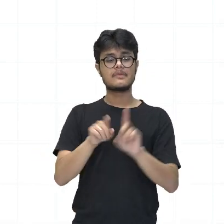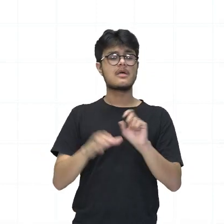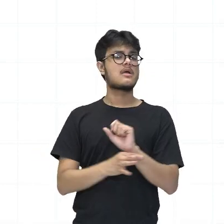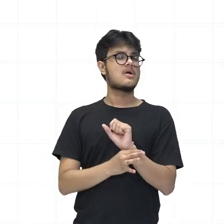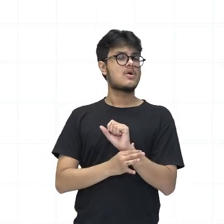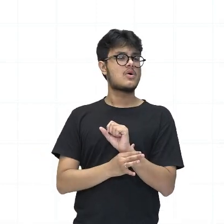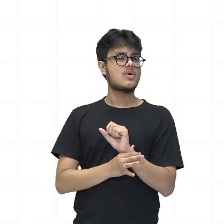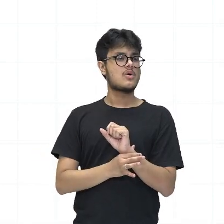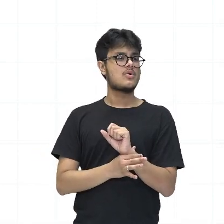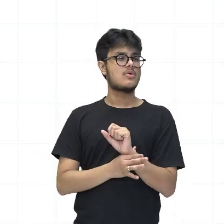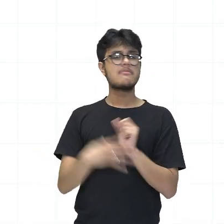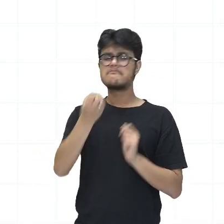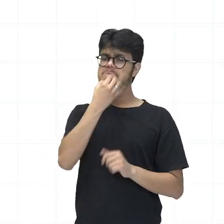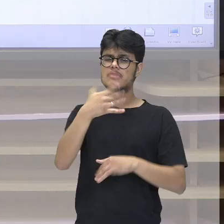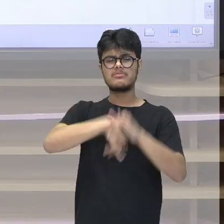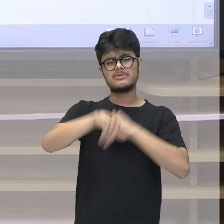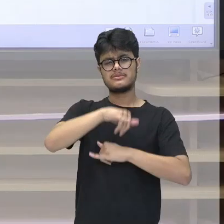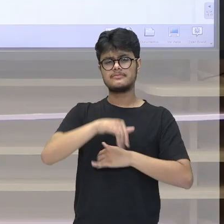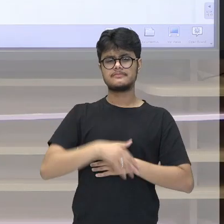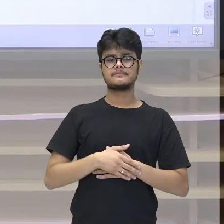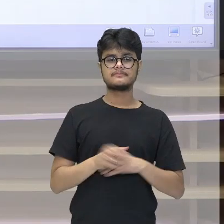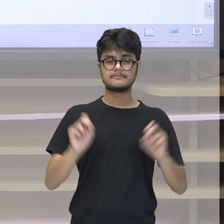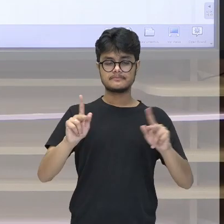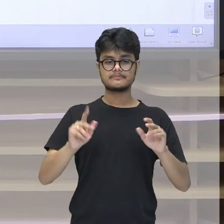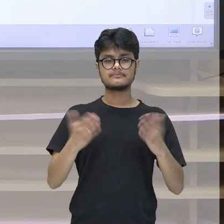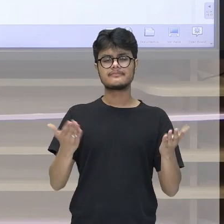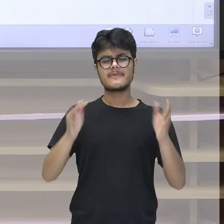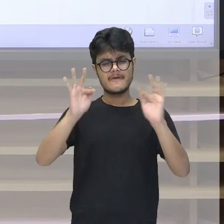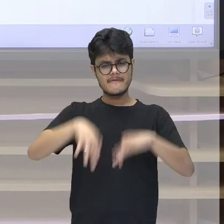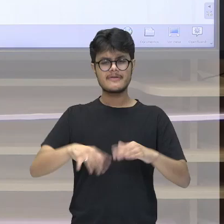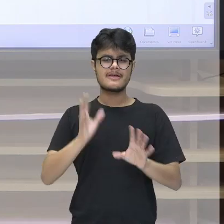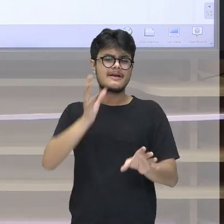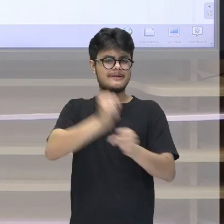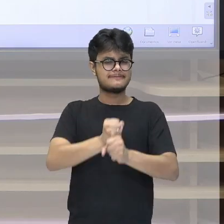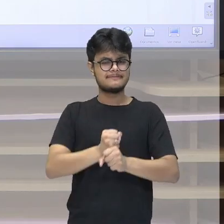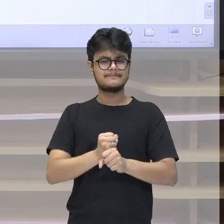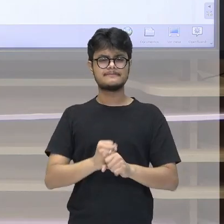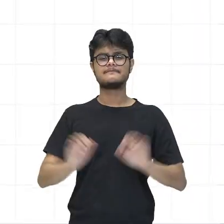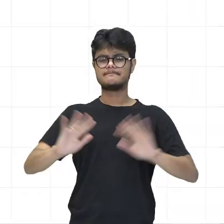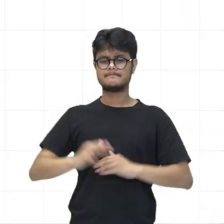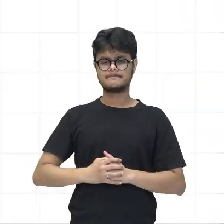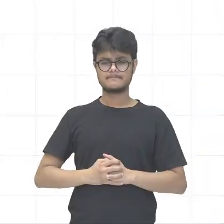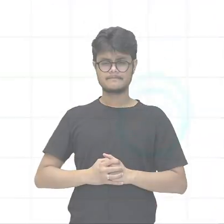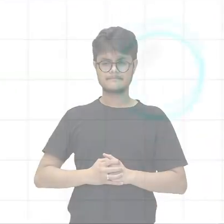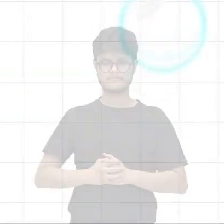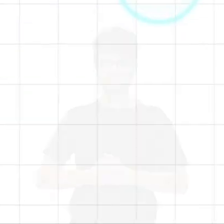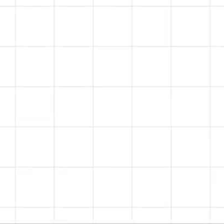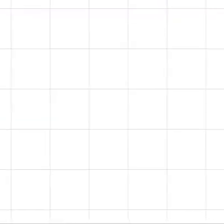segurança energética. Certo? Essa foi a nossa aula.